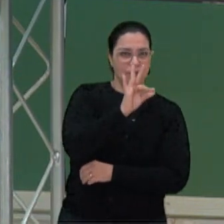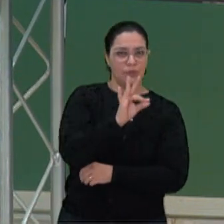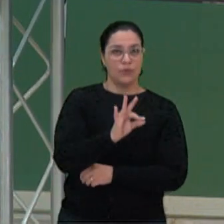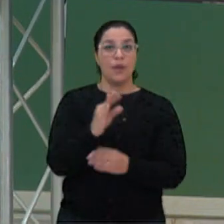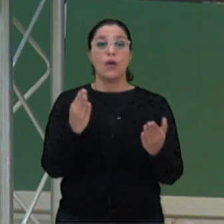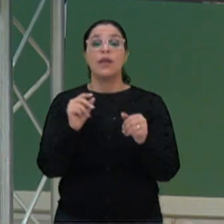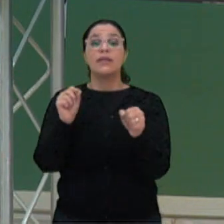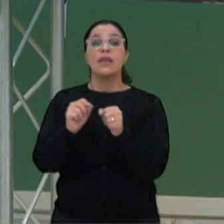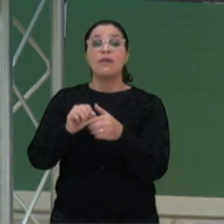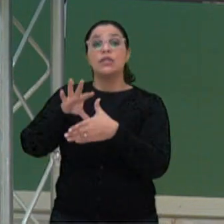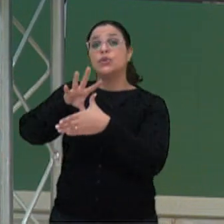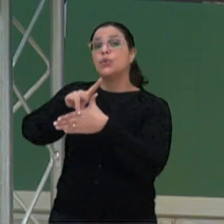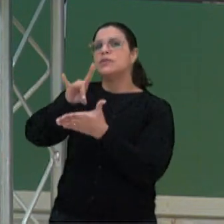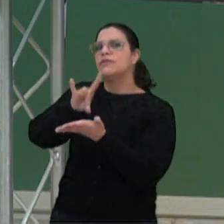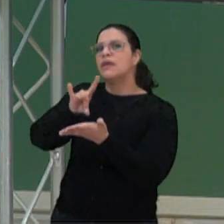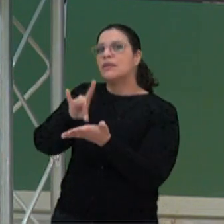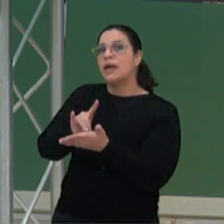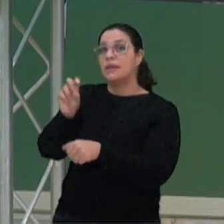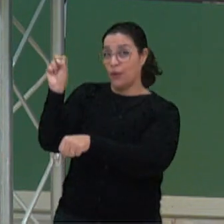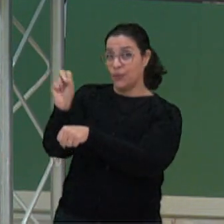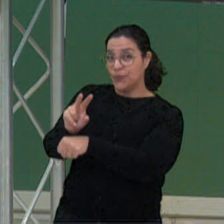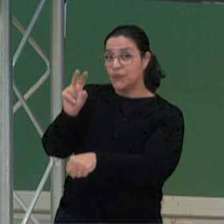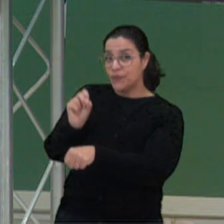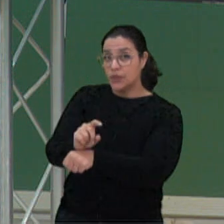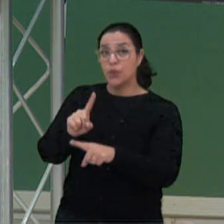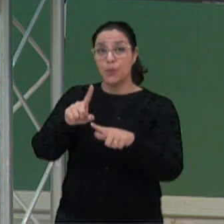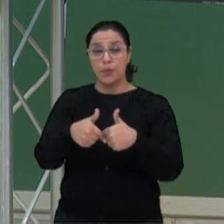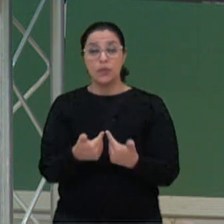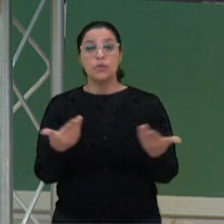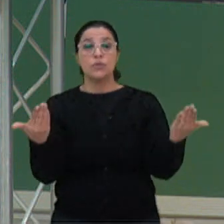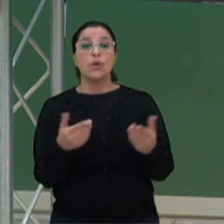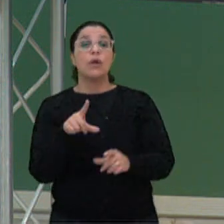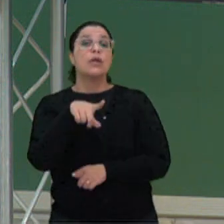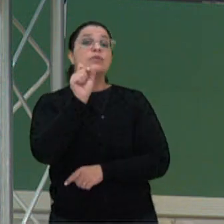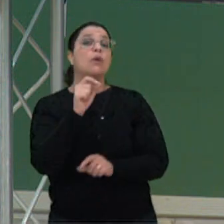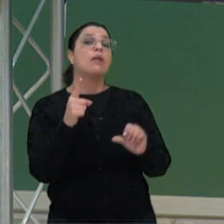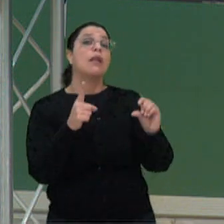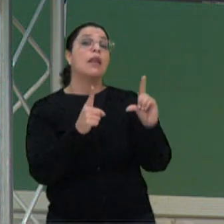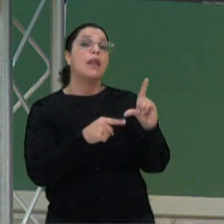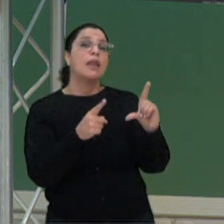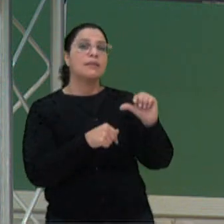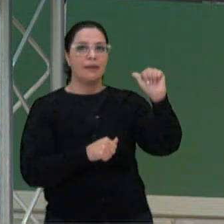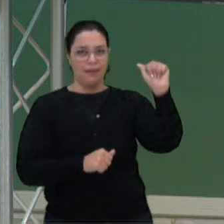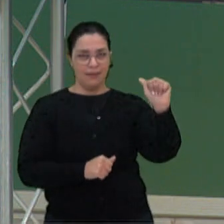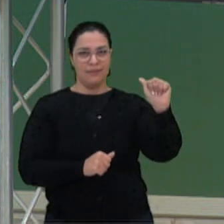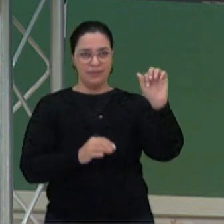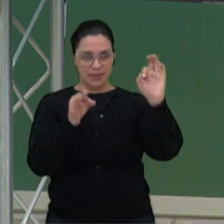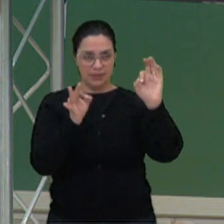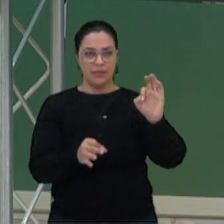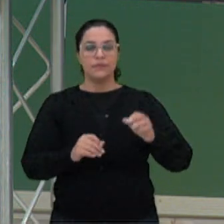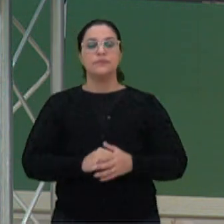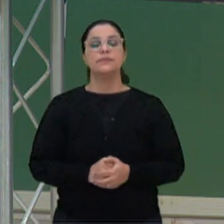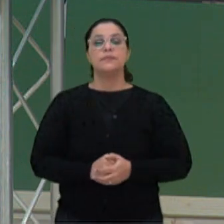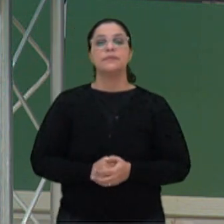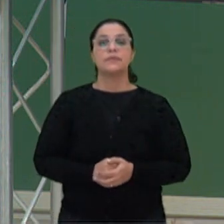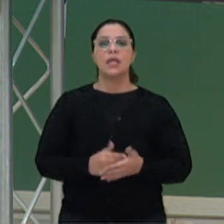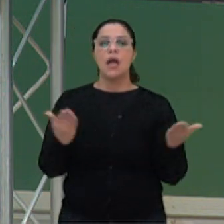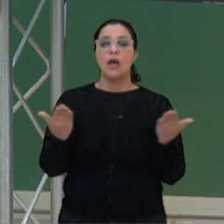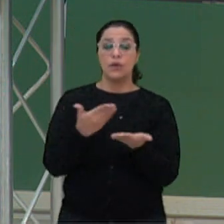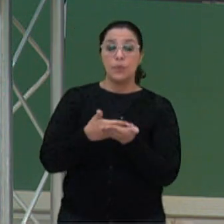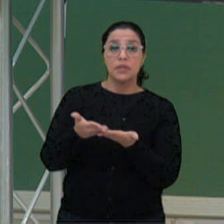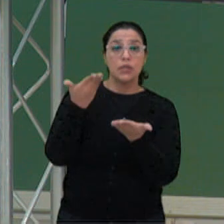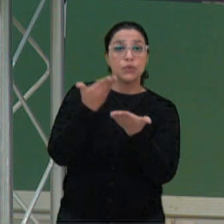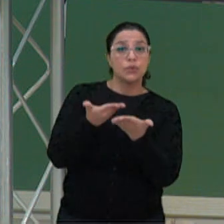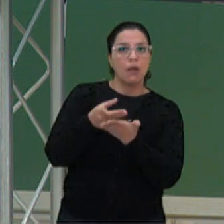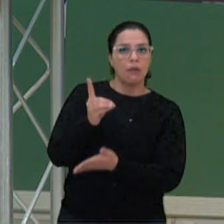está causando a doença de fato, que é o vírus. Então, mosquito e vírus, letra A, ok? Vamos começar a